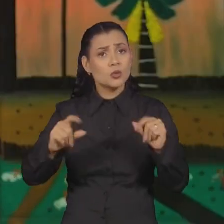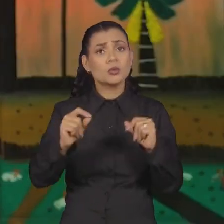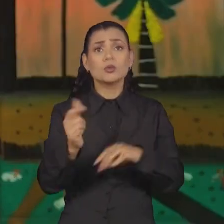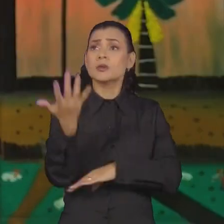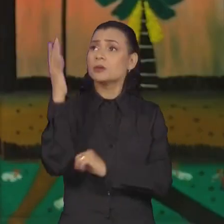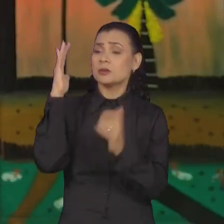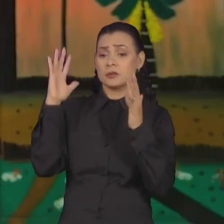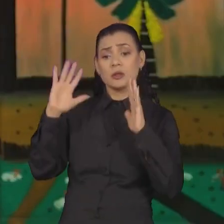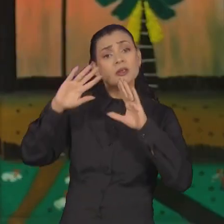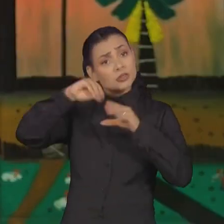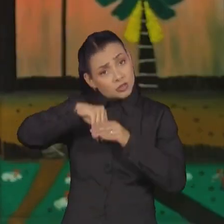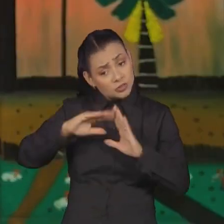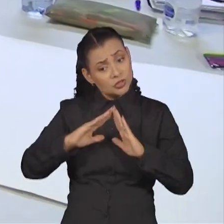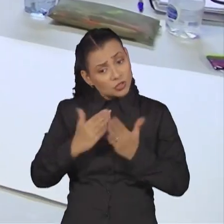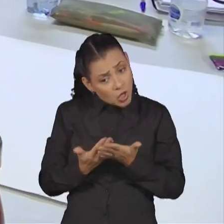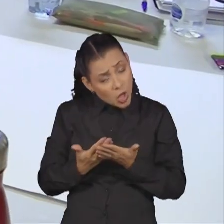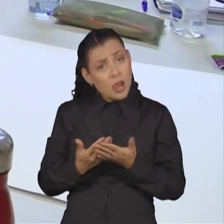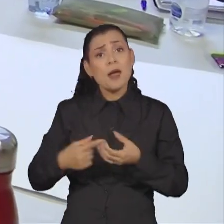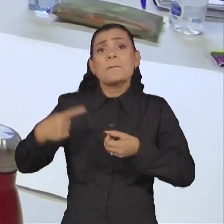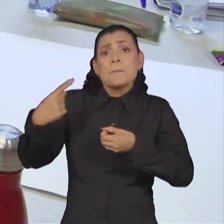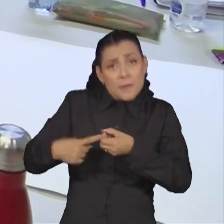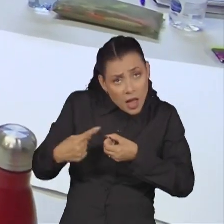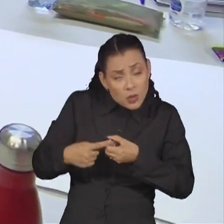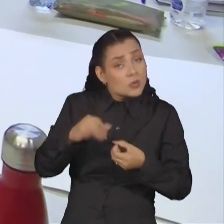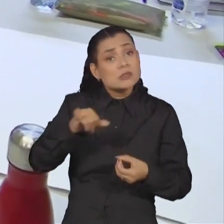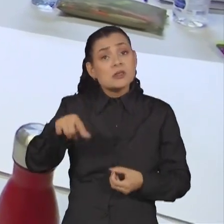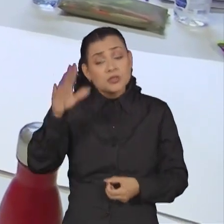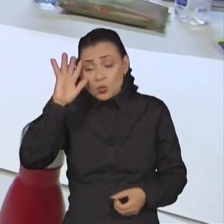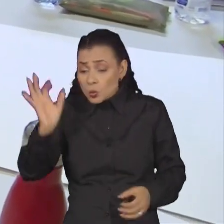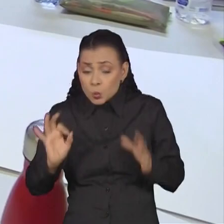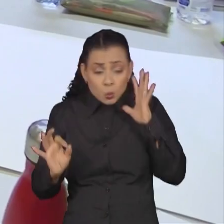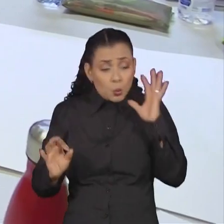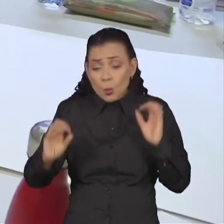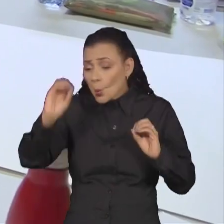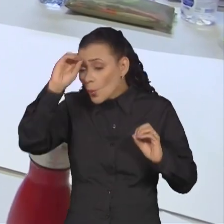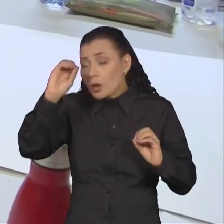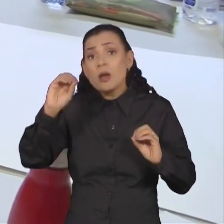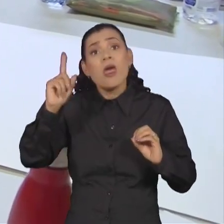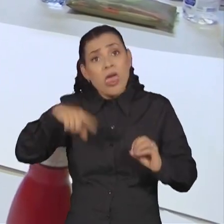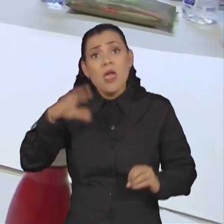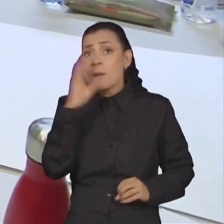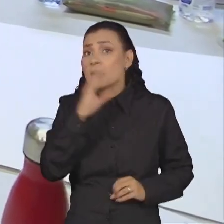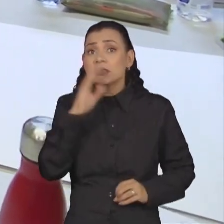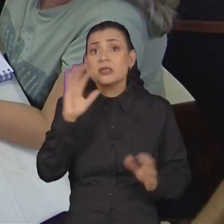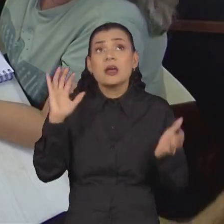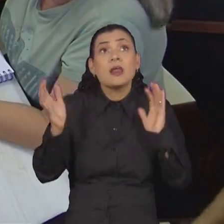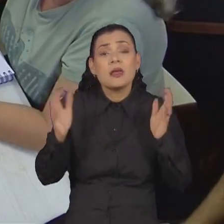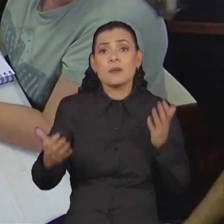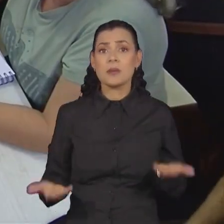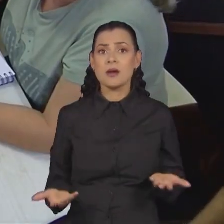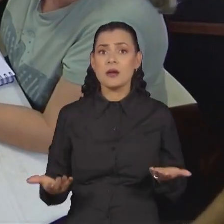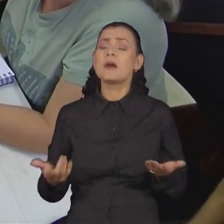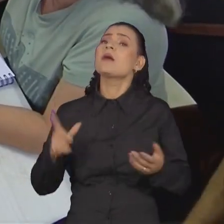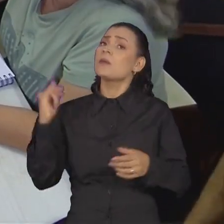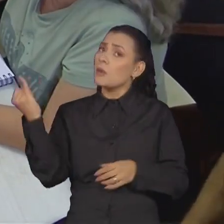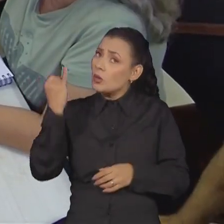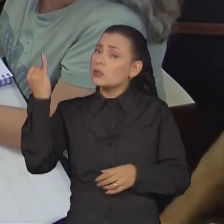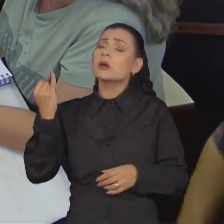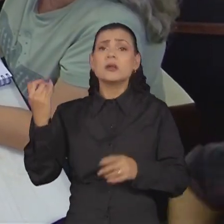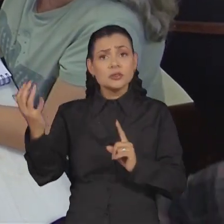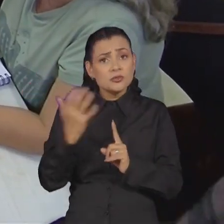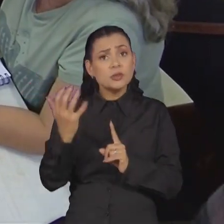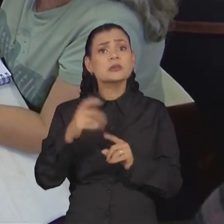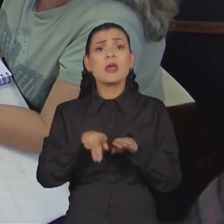nossa escola, o nosso bairro, se a gente não compreender que a gente está vivendo uma emergência climática e que ela é atravessada por aumento